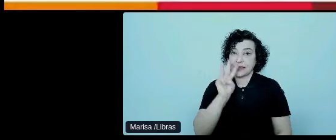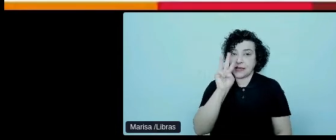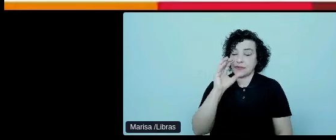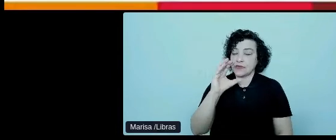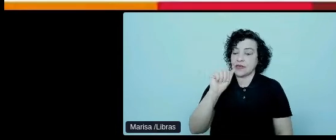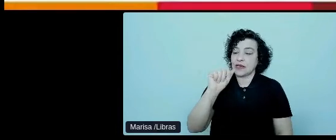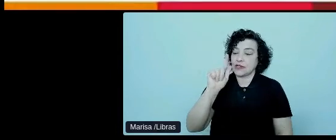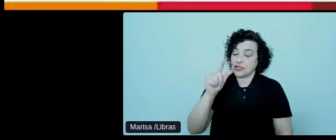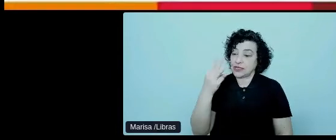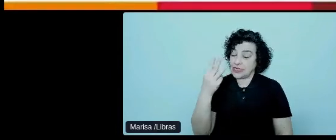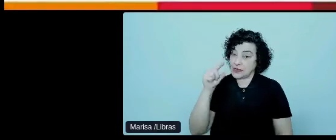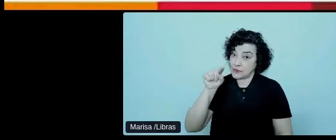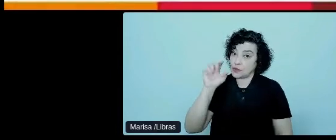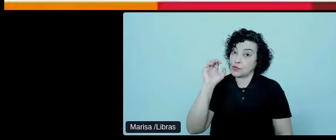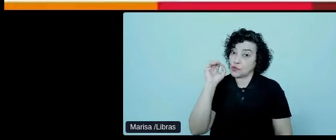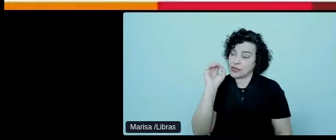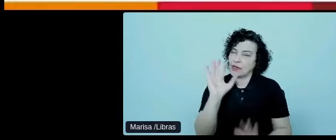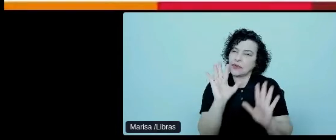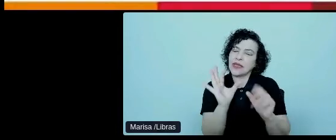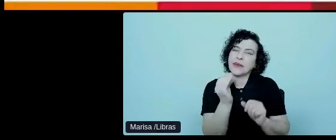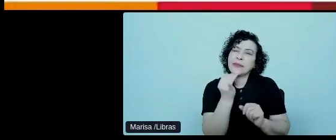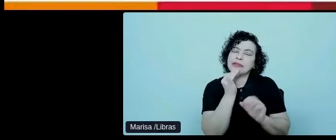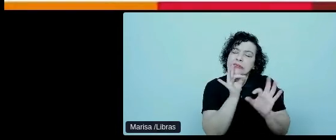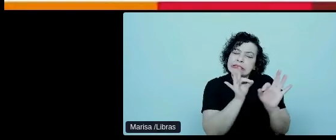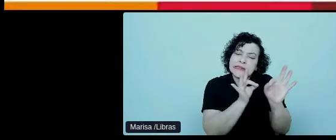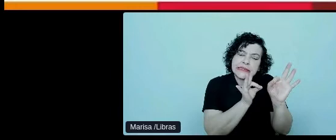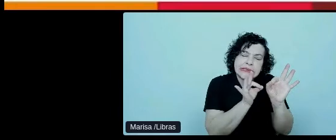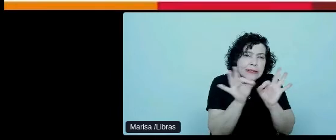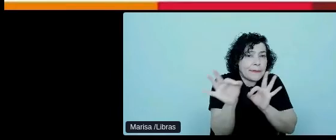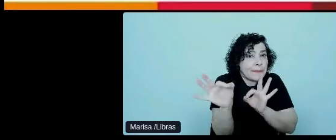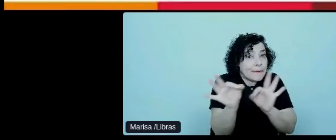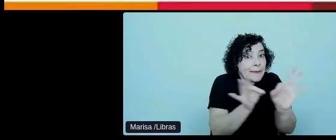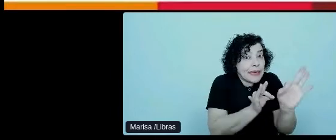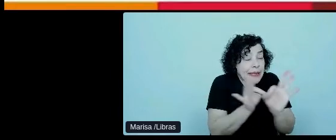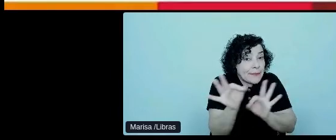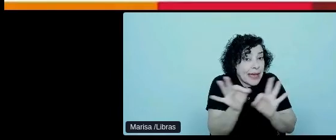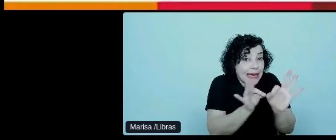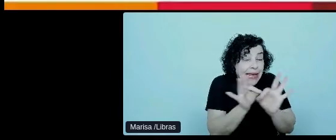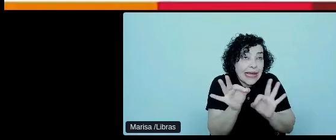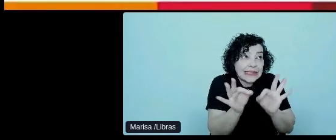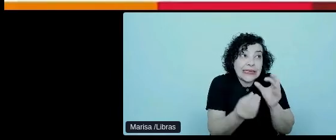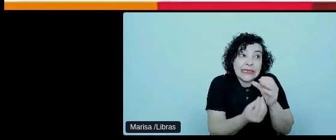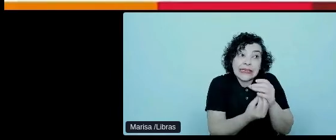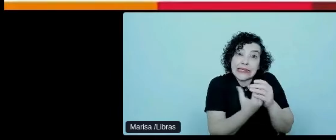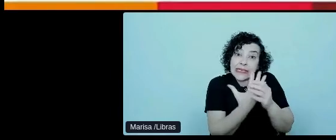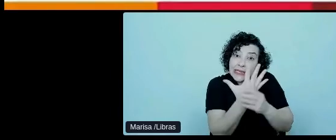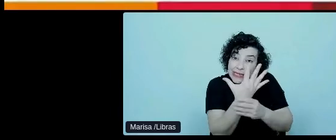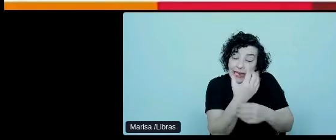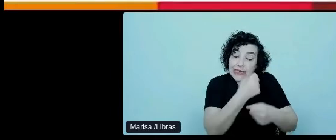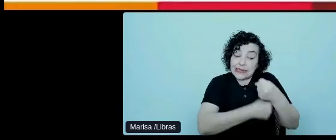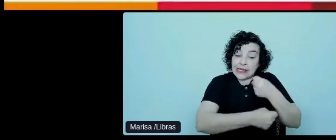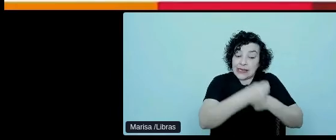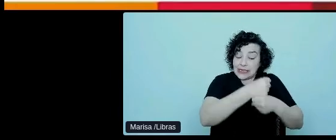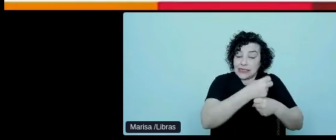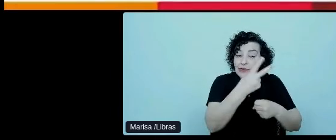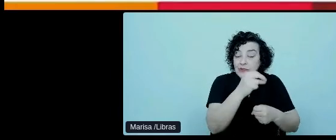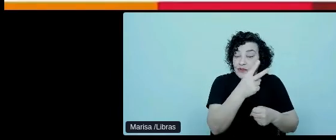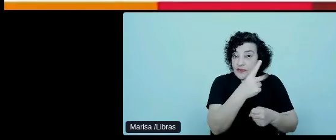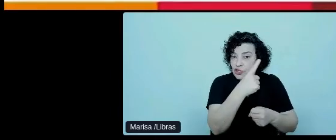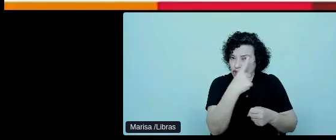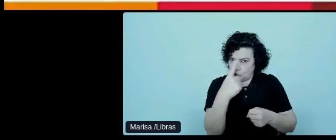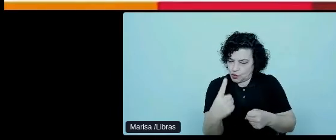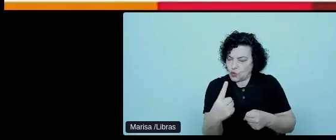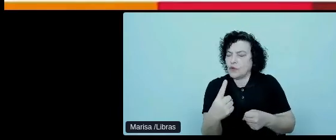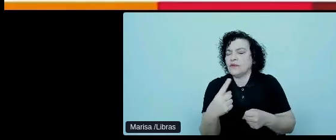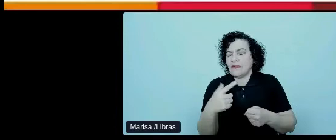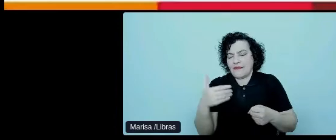3.0 ainda é um rascunho, ela começou a ser desenvolvida e pensada em 2021, então, assim, nós teremos